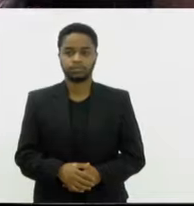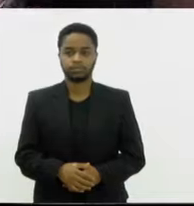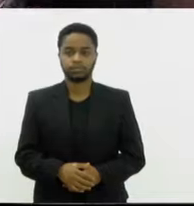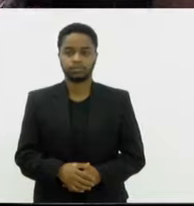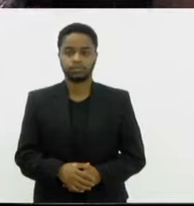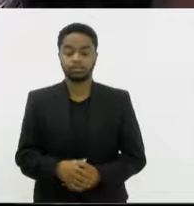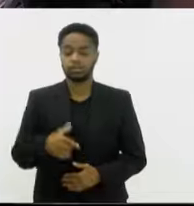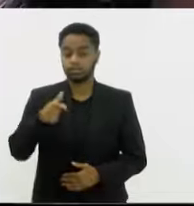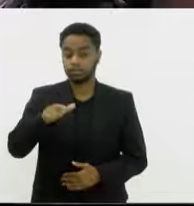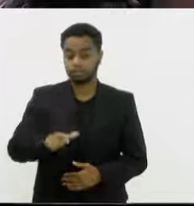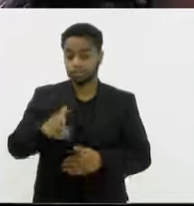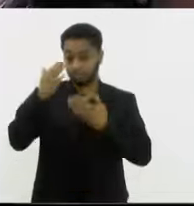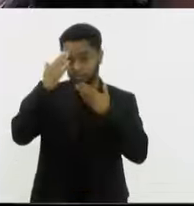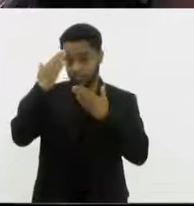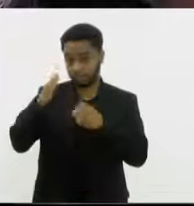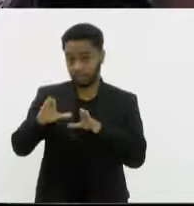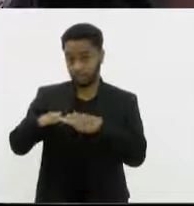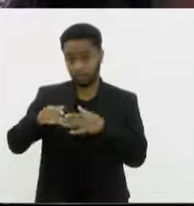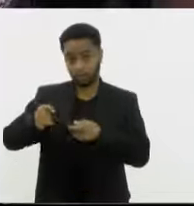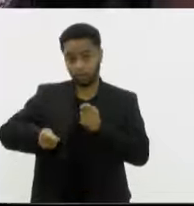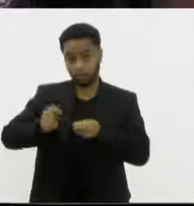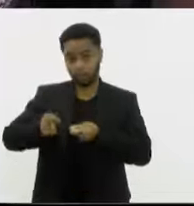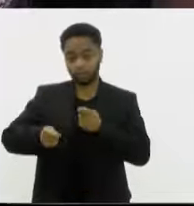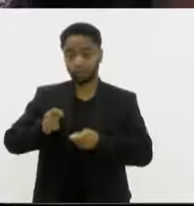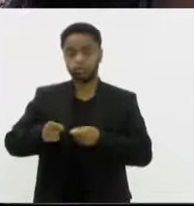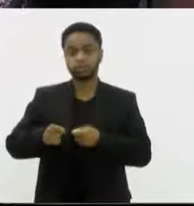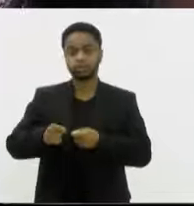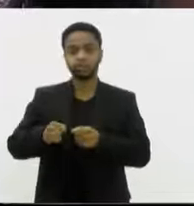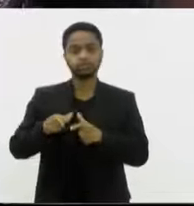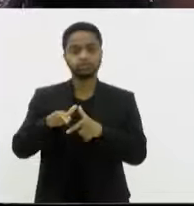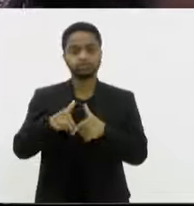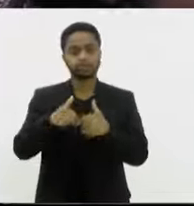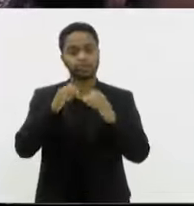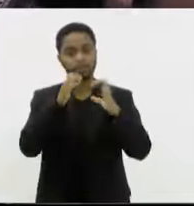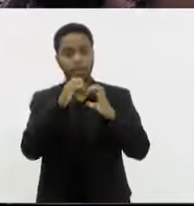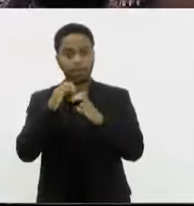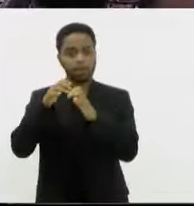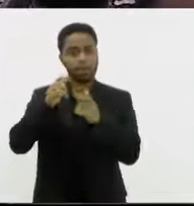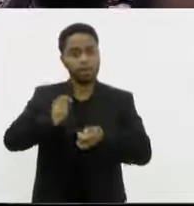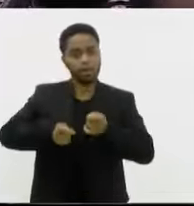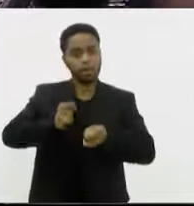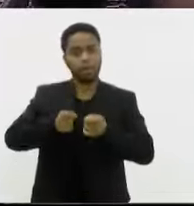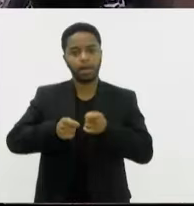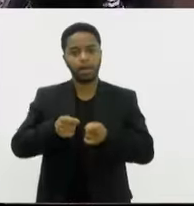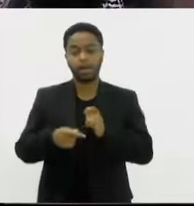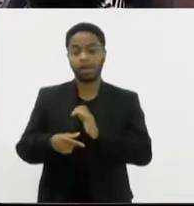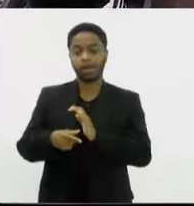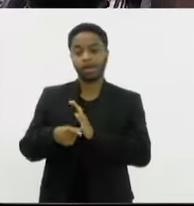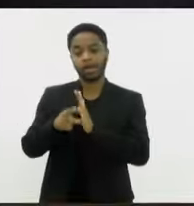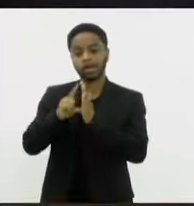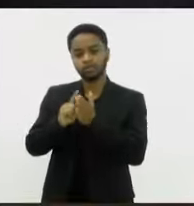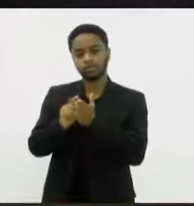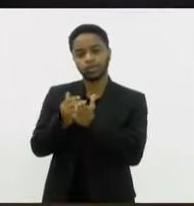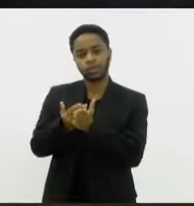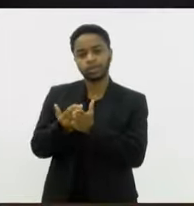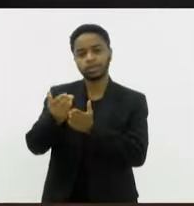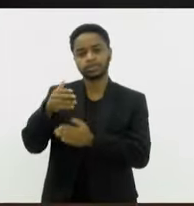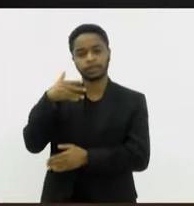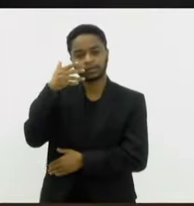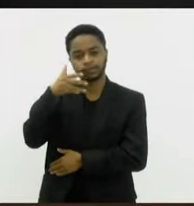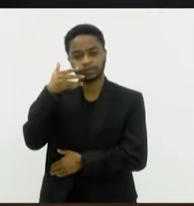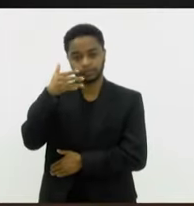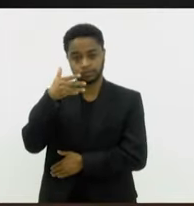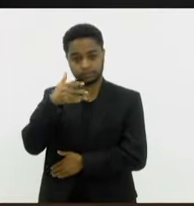mais uma vez muito obrigada a banda por abrilhantar aí antes eh o nosso evento antes de abrir a fala aqui para a